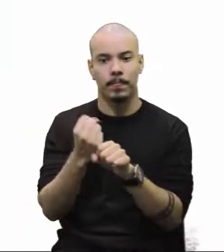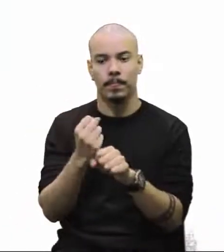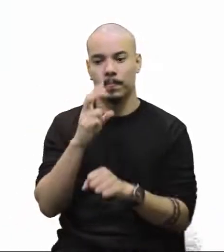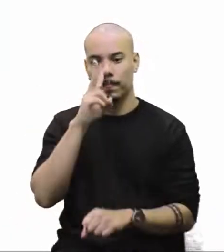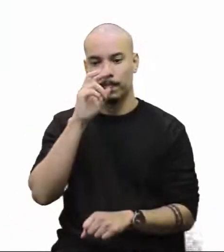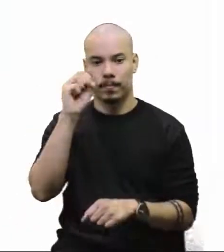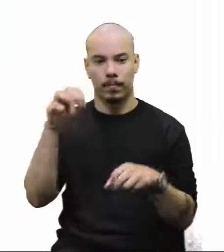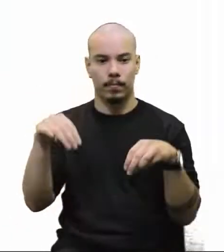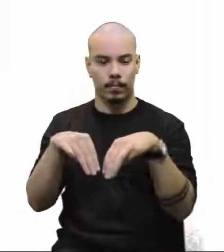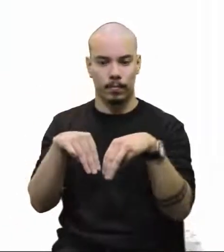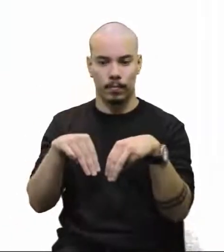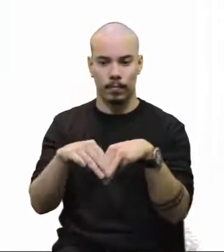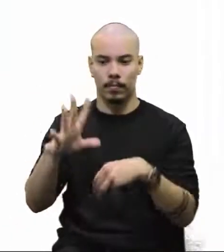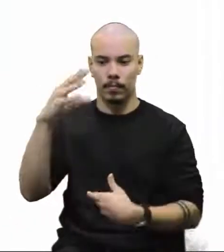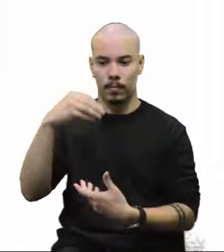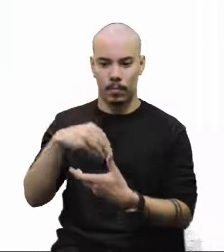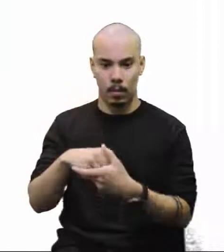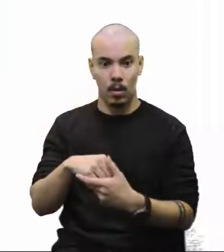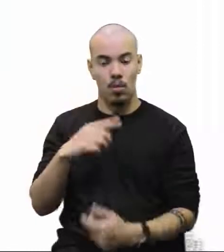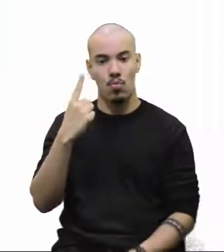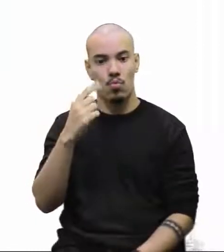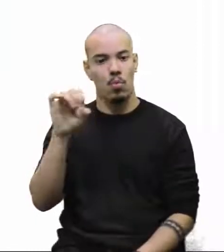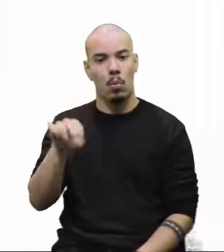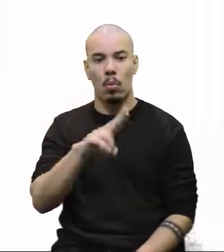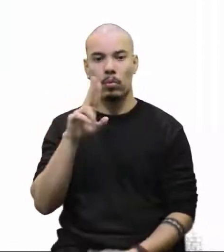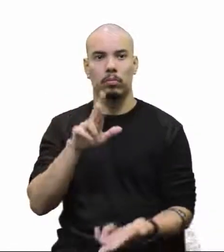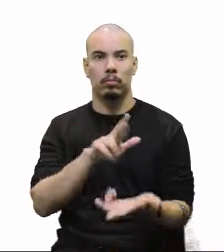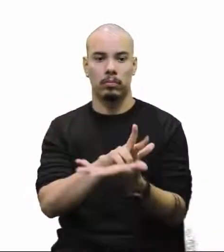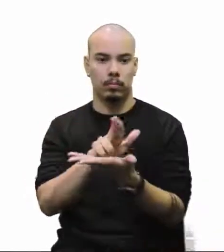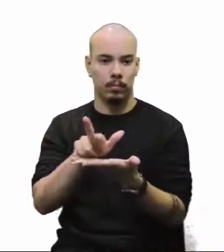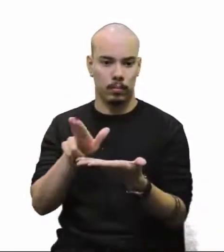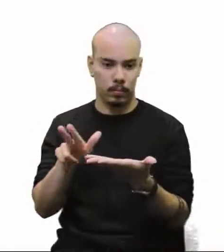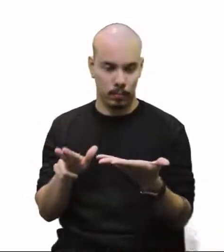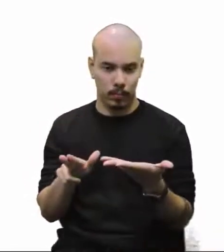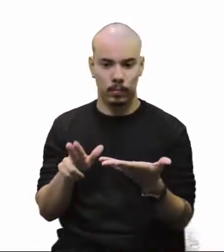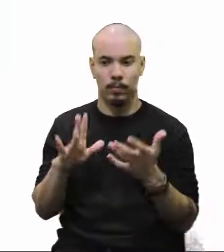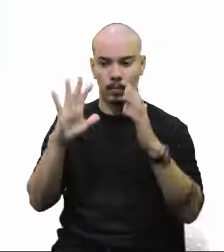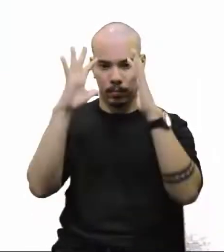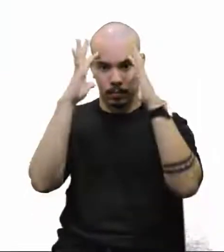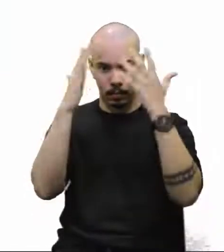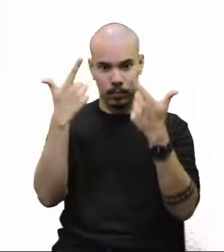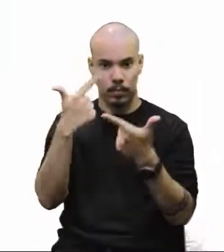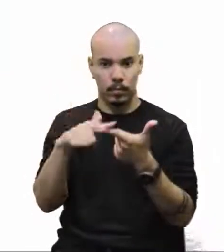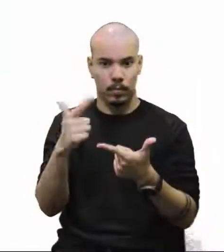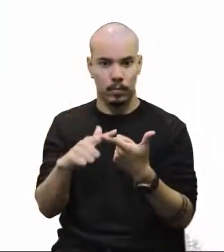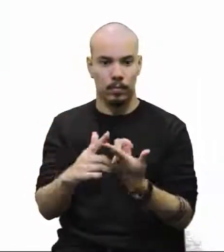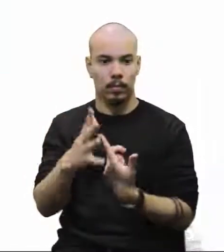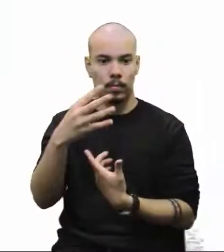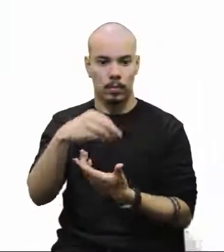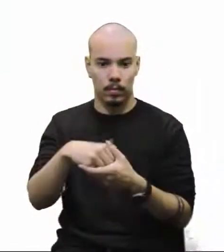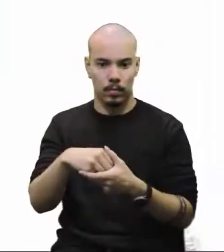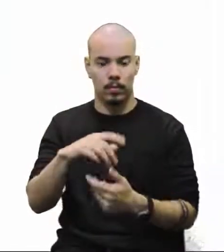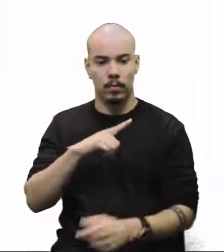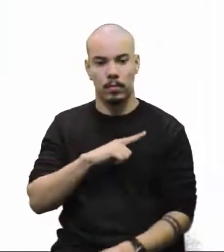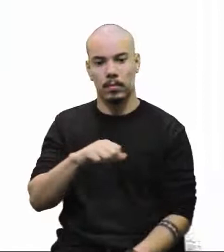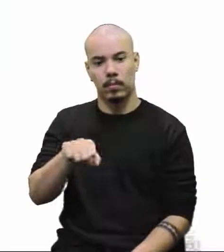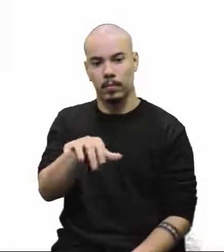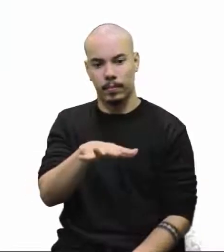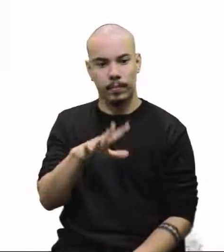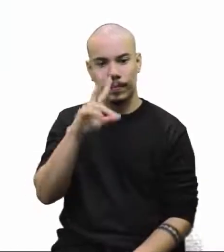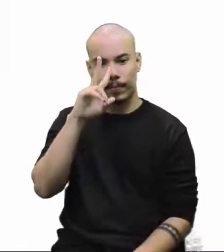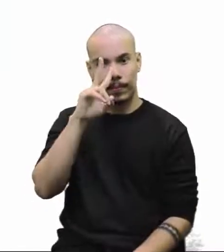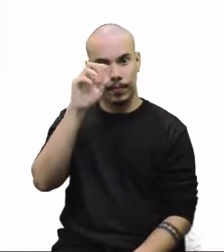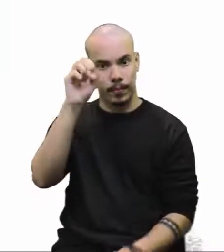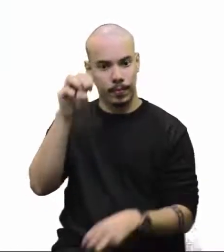magnética em um ou várias cargas, né? Em uma ou várias. Resolver problemas que envolvam campo e